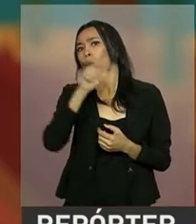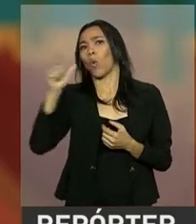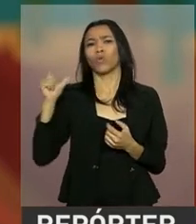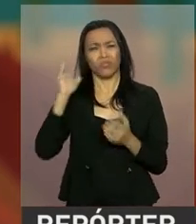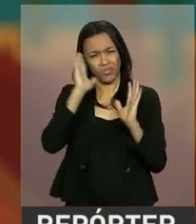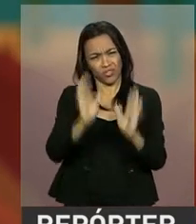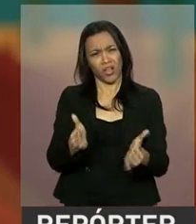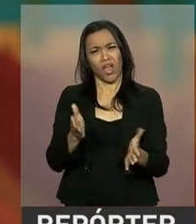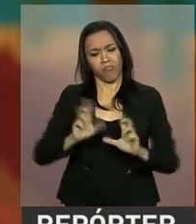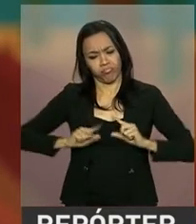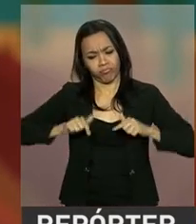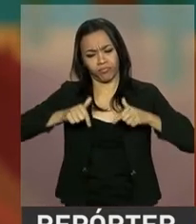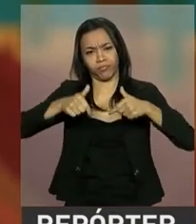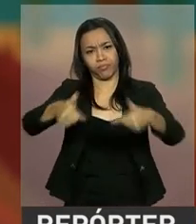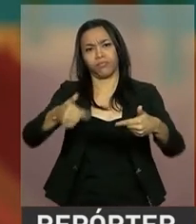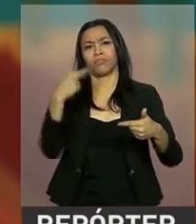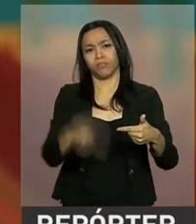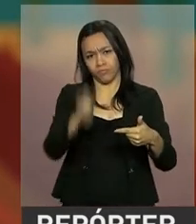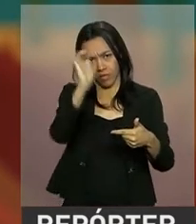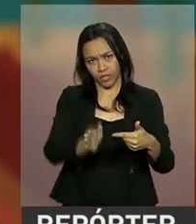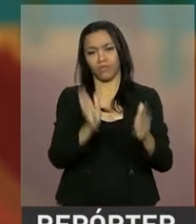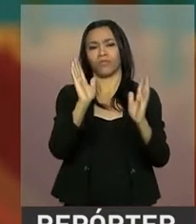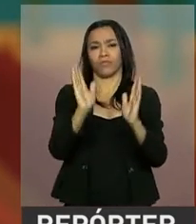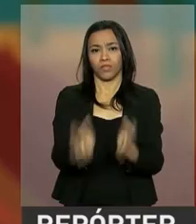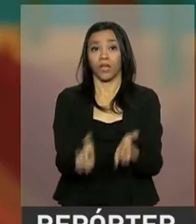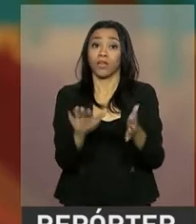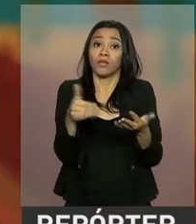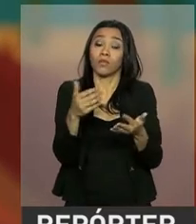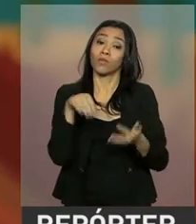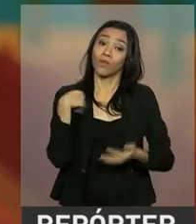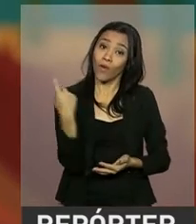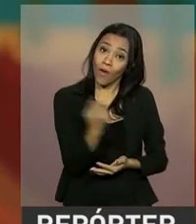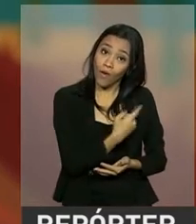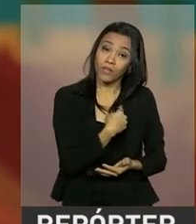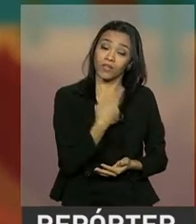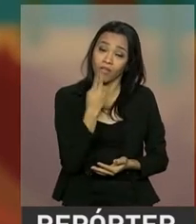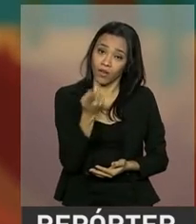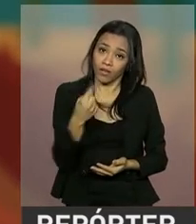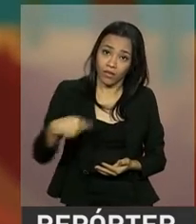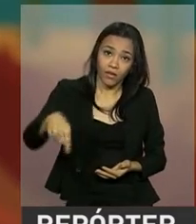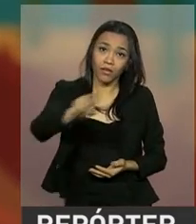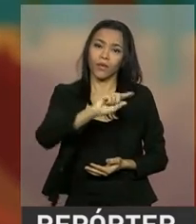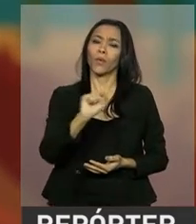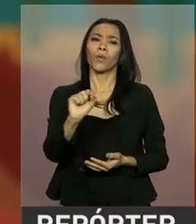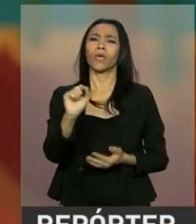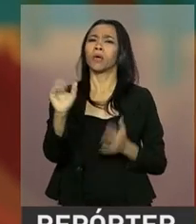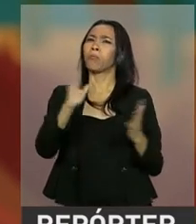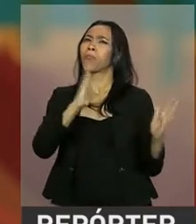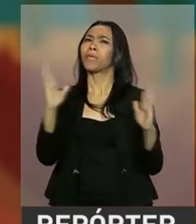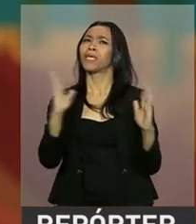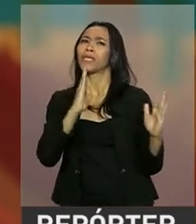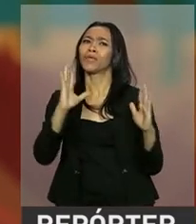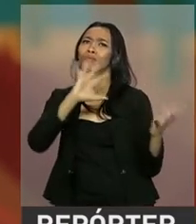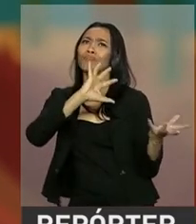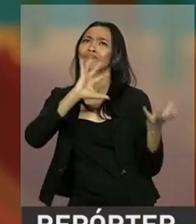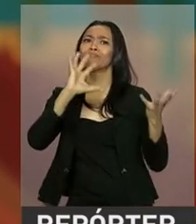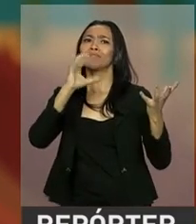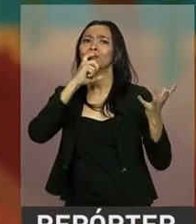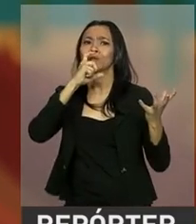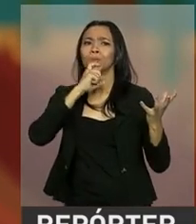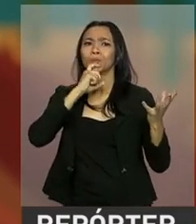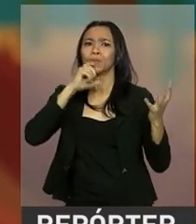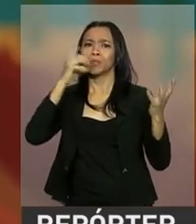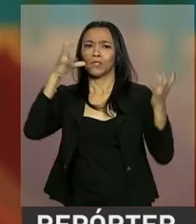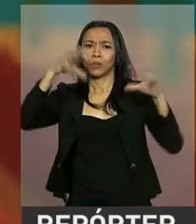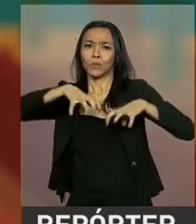já foi feito aqui no brasil e nós estamos de registar num período de inverno em que qualquer